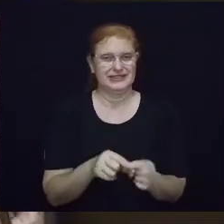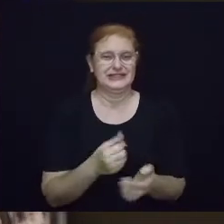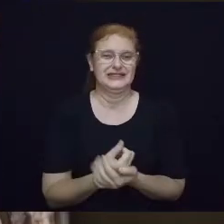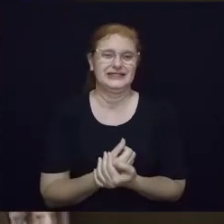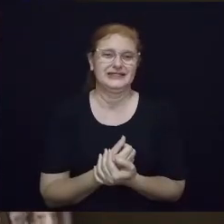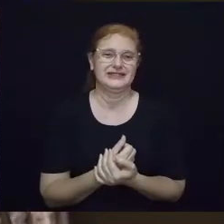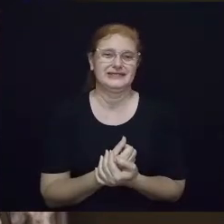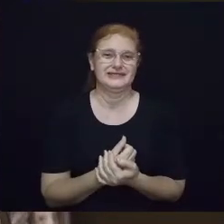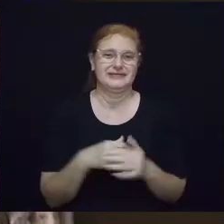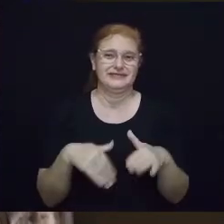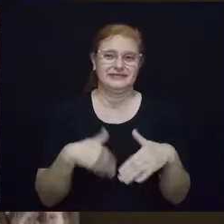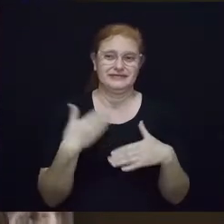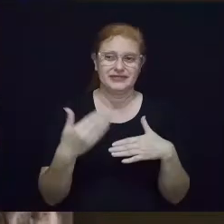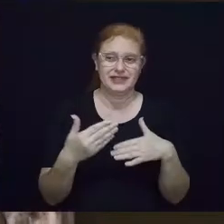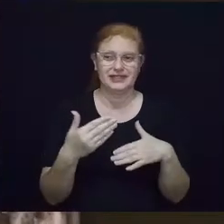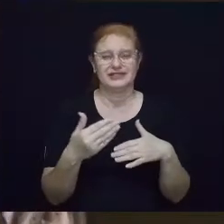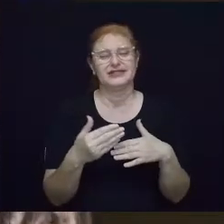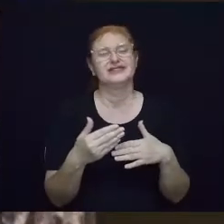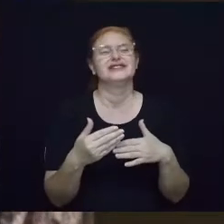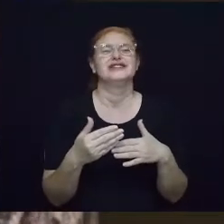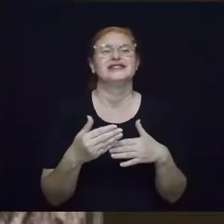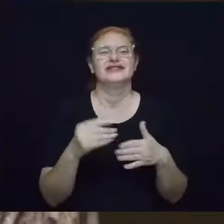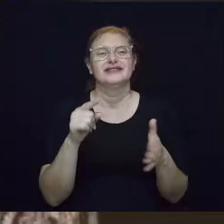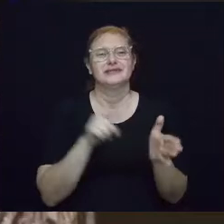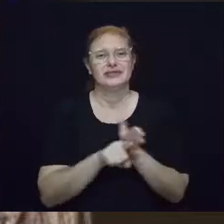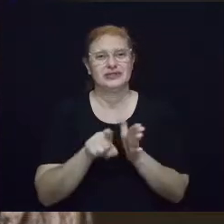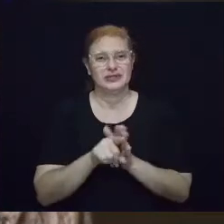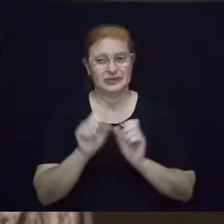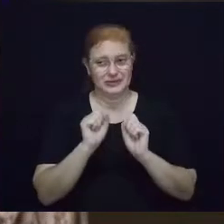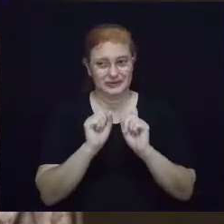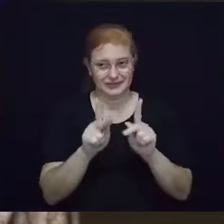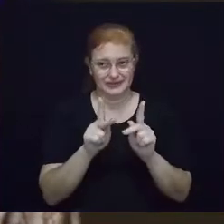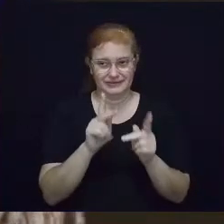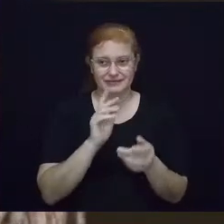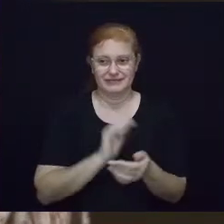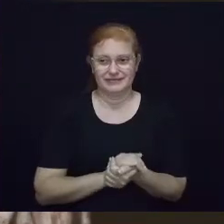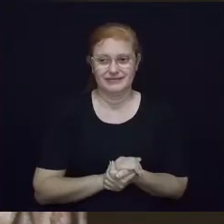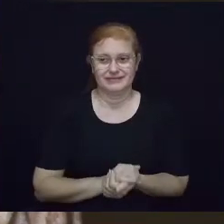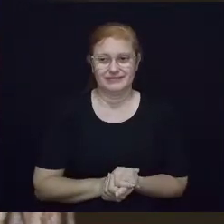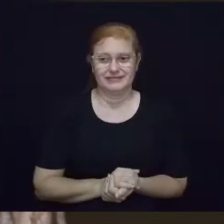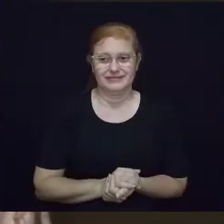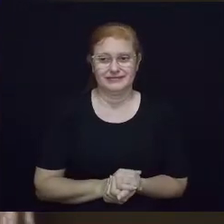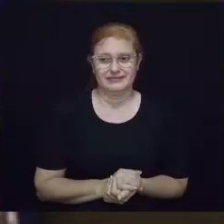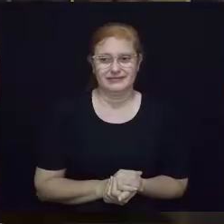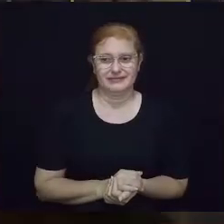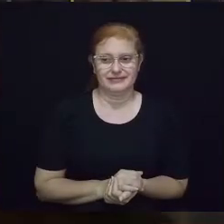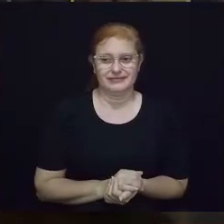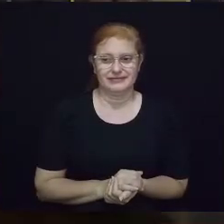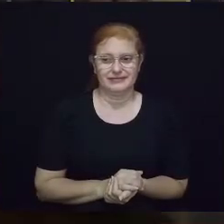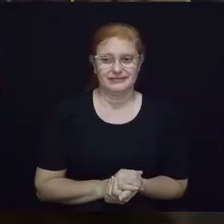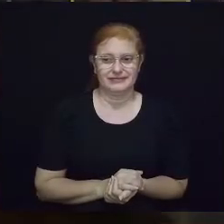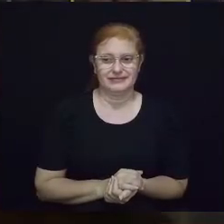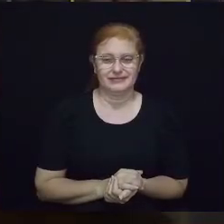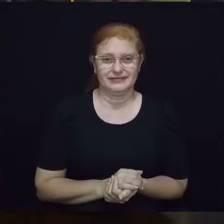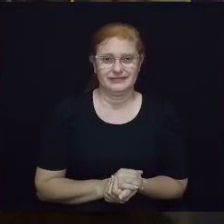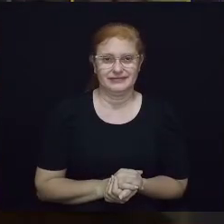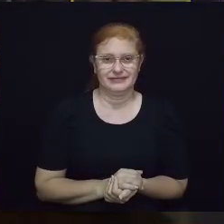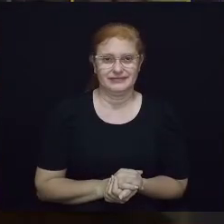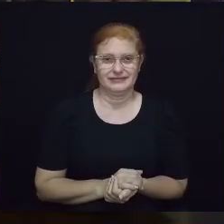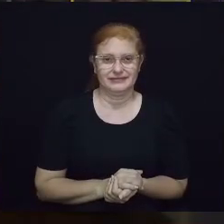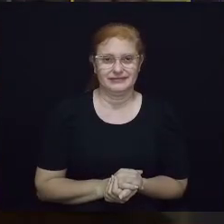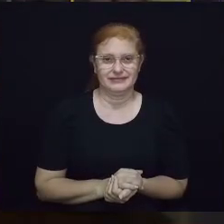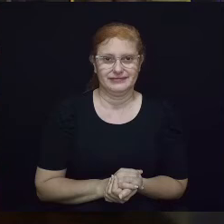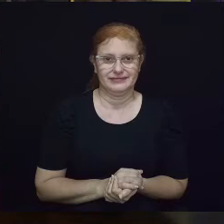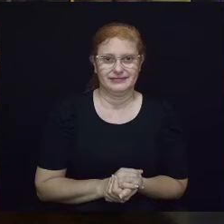vou equilibrando aí, passando e chamando vocês, tá? Camila? Eu tenho uma pergunta para vocês, então.